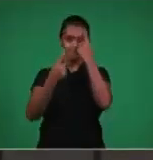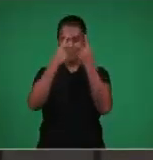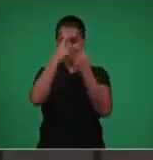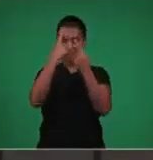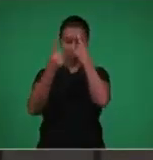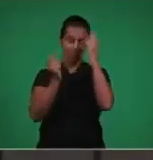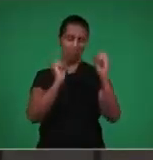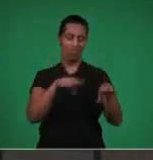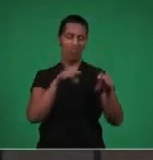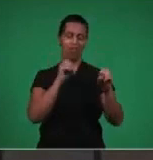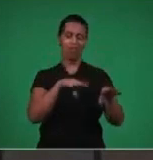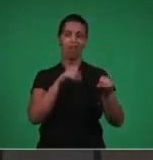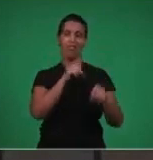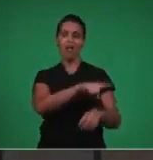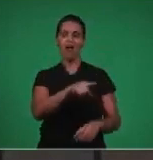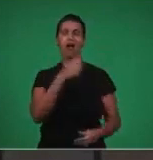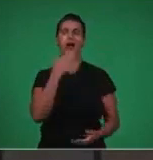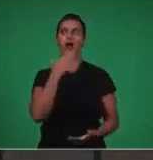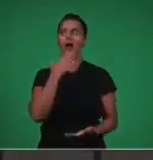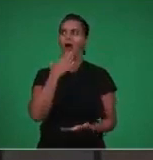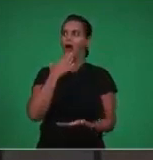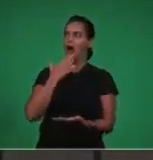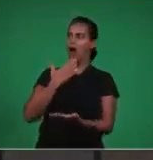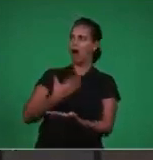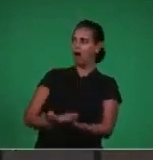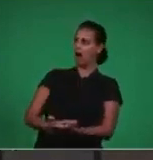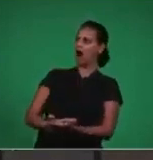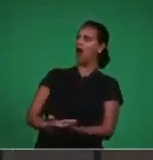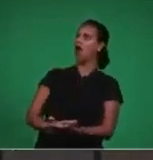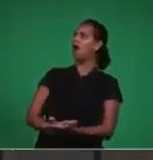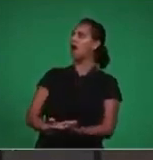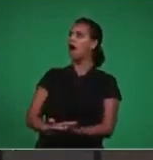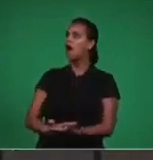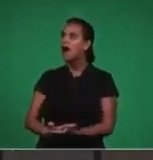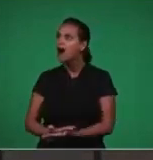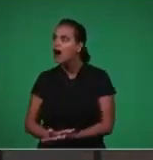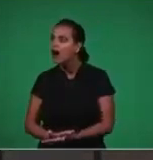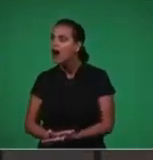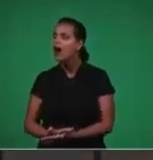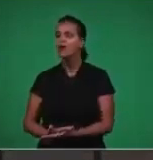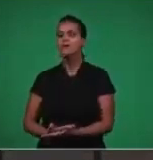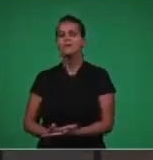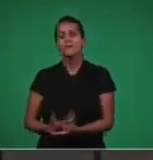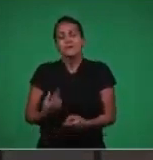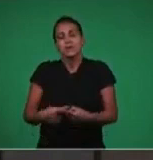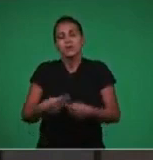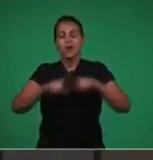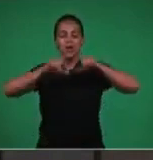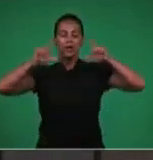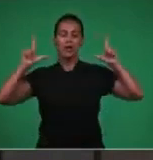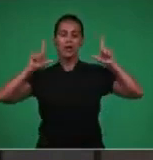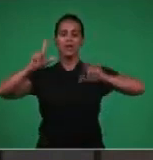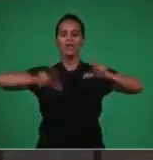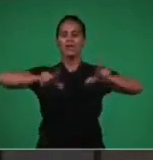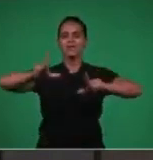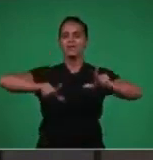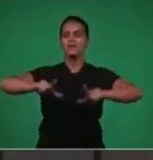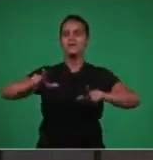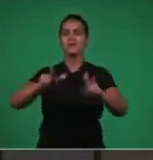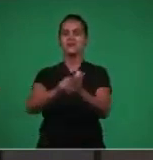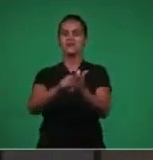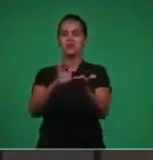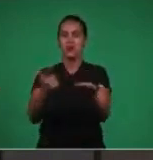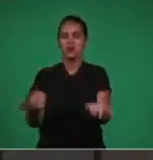para impressionar as crianças. Da declaração em jornal, em revistas, em televisões. Por quê? Ele está